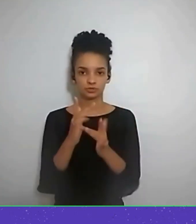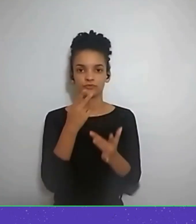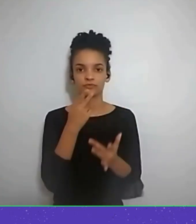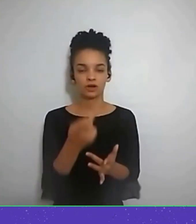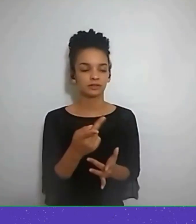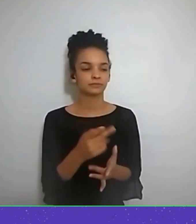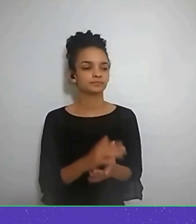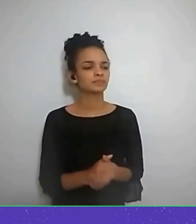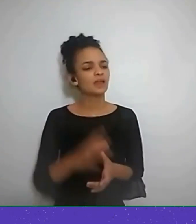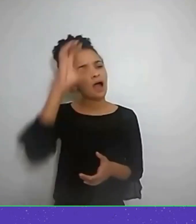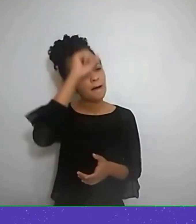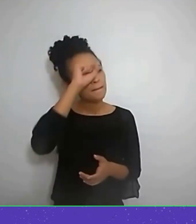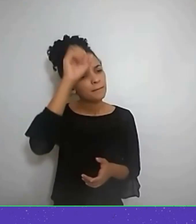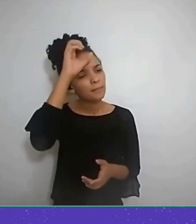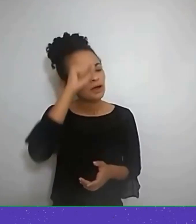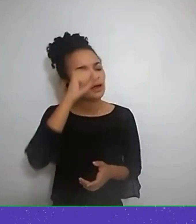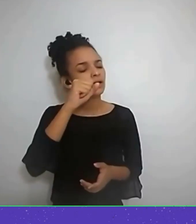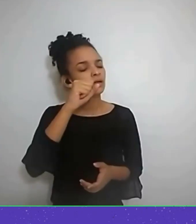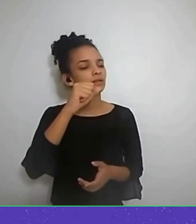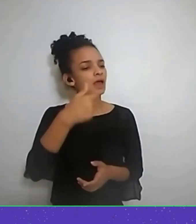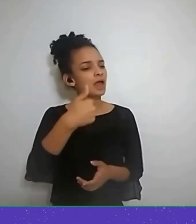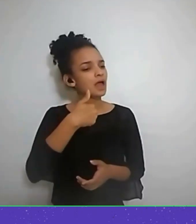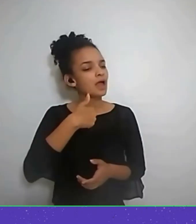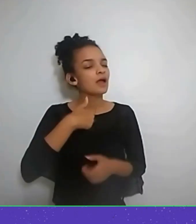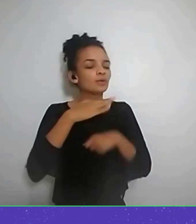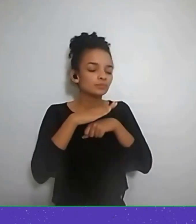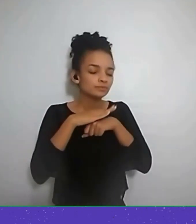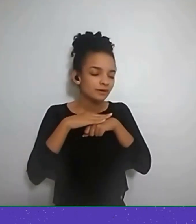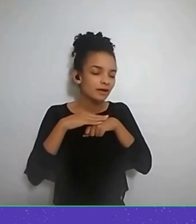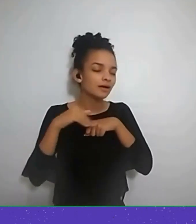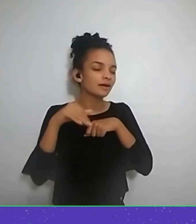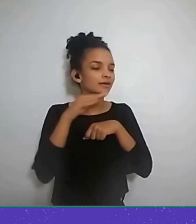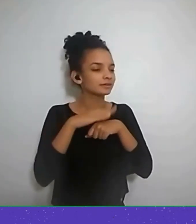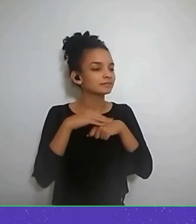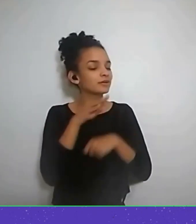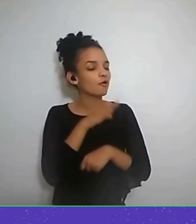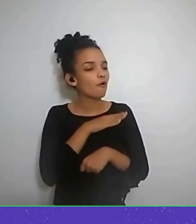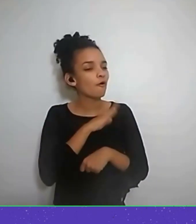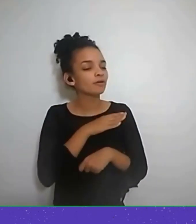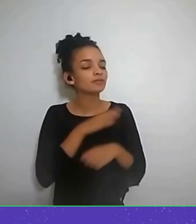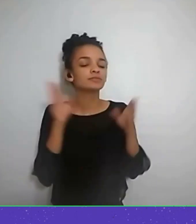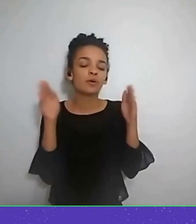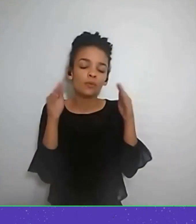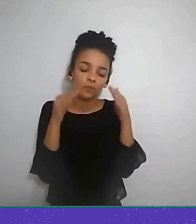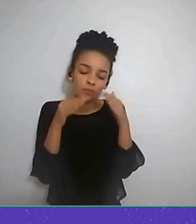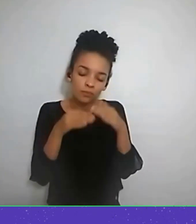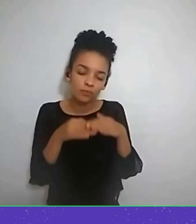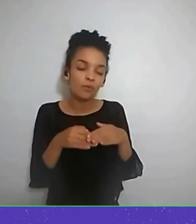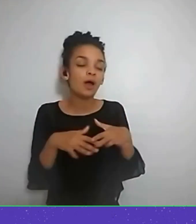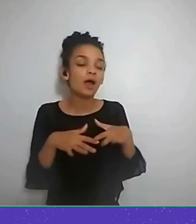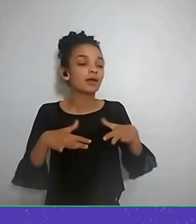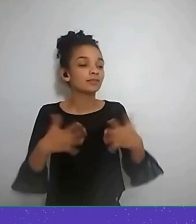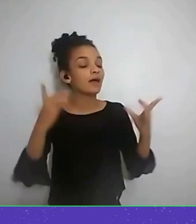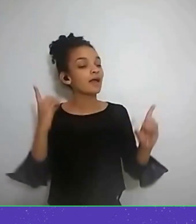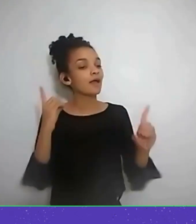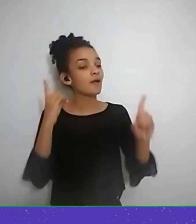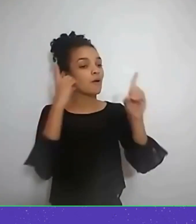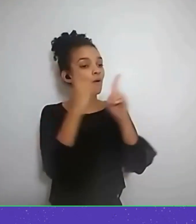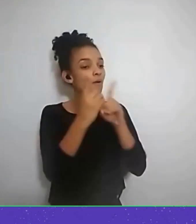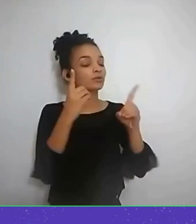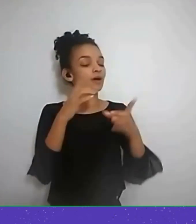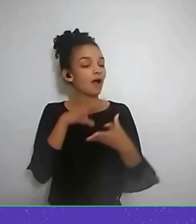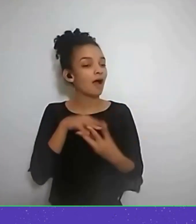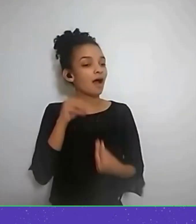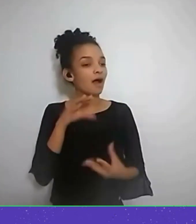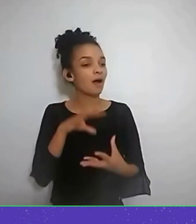mim, porque sou manso e humilde de coração, e achareis descanso para a vossa alma. Ele não